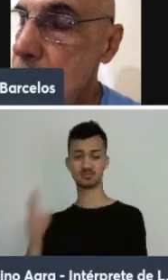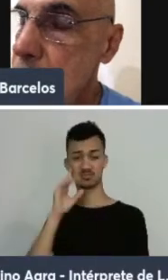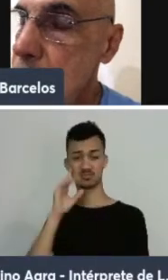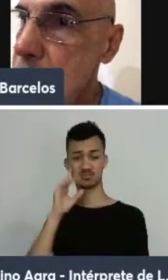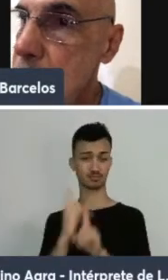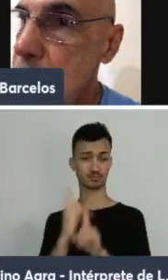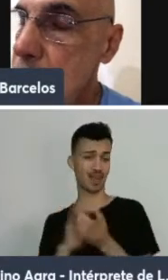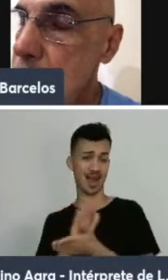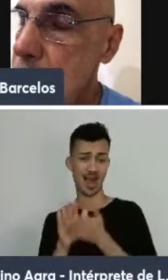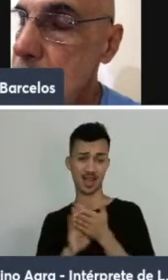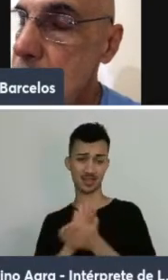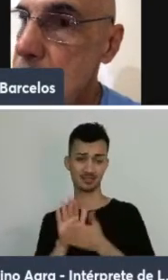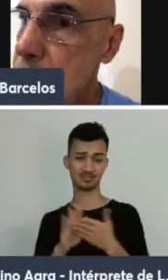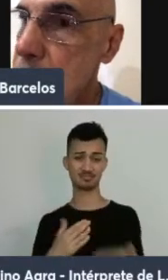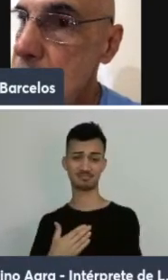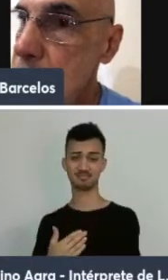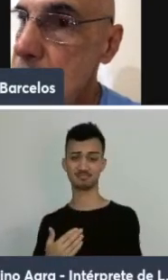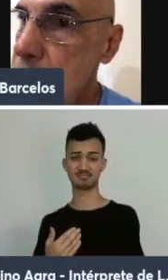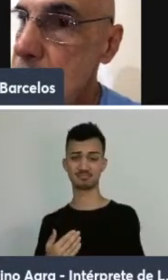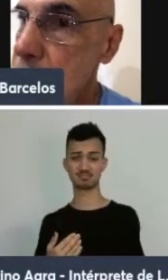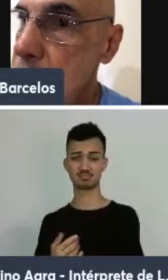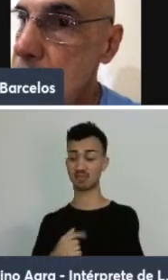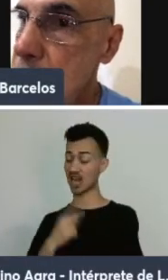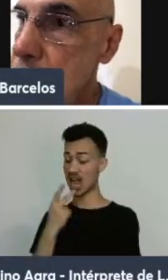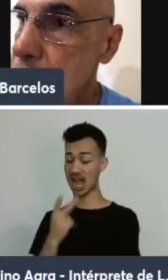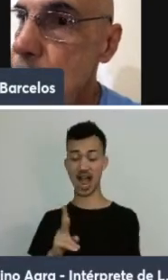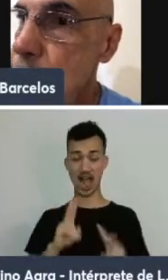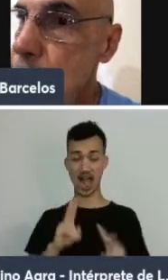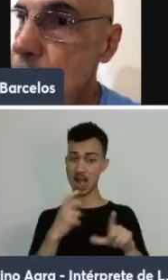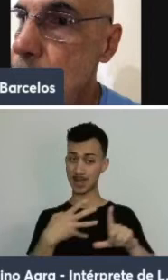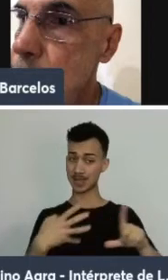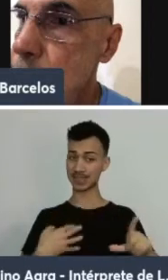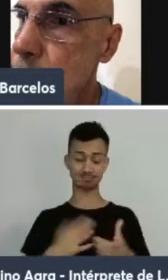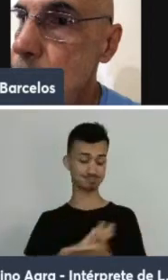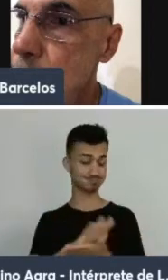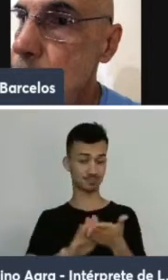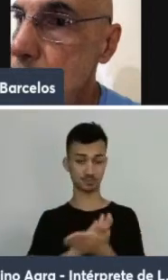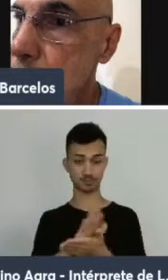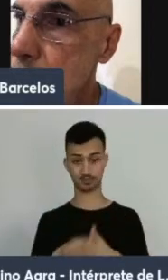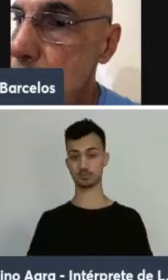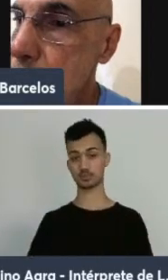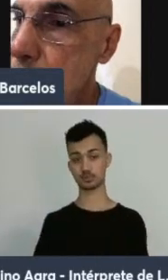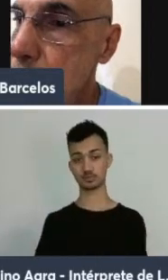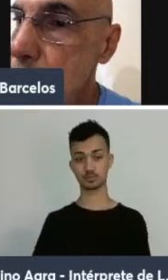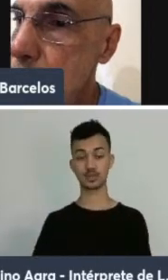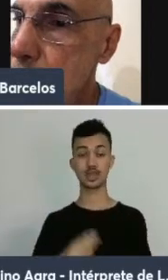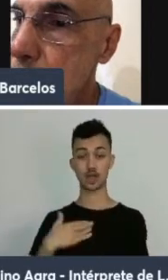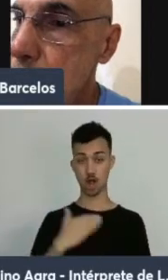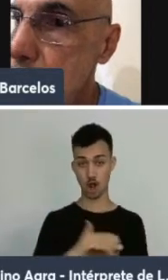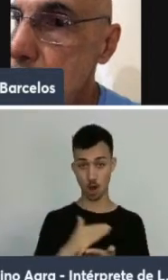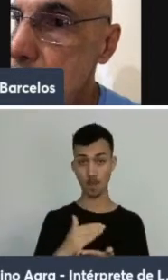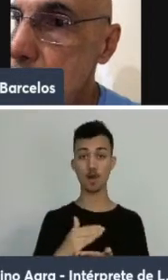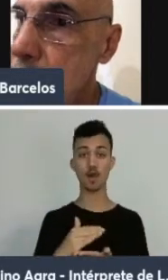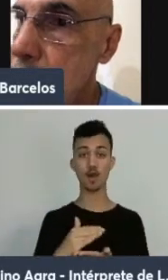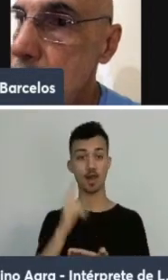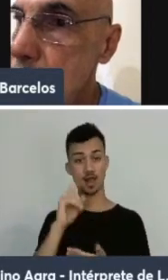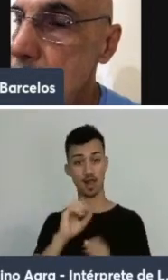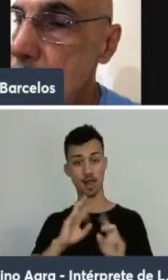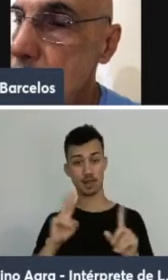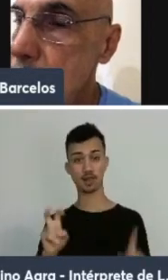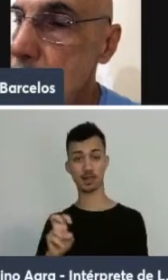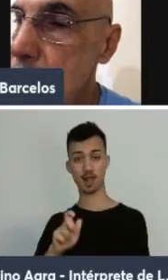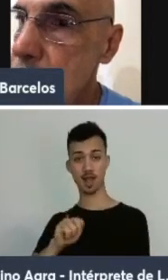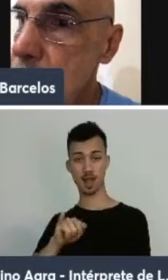né? Então, você não tocava no assunto. Tanto que quando começou o processo da AIDS, começou justamente nos